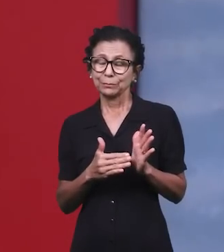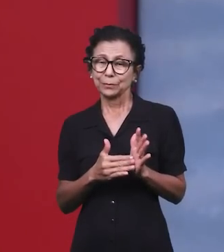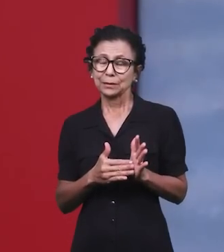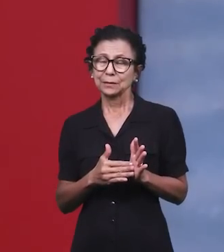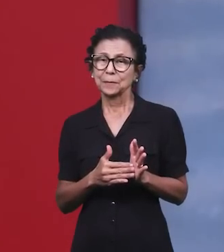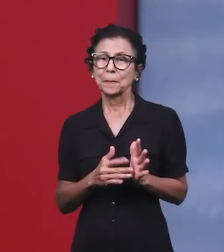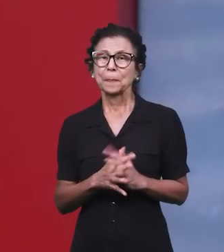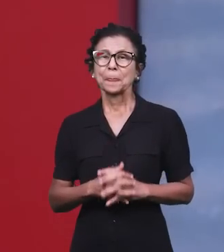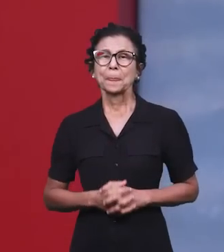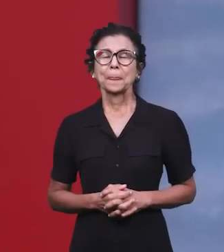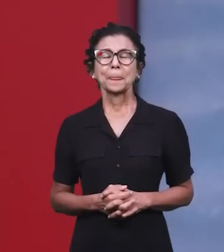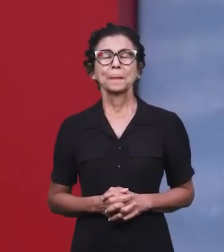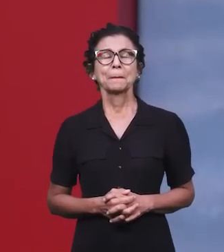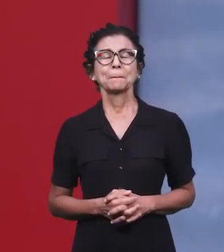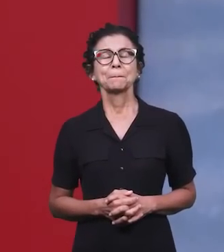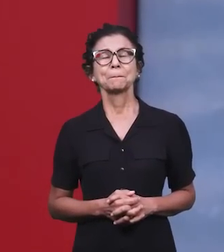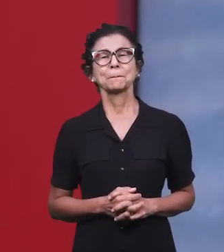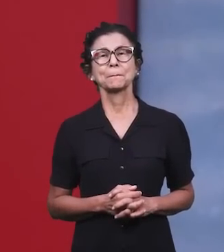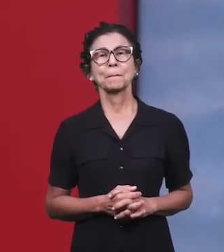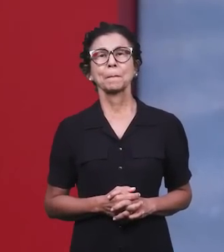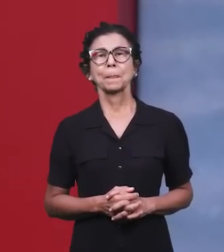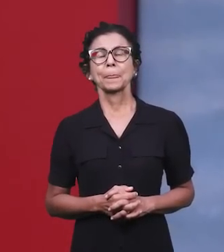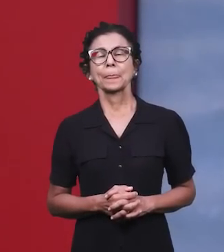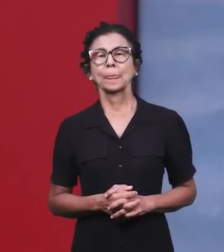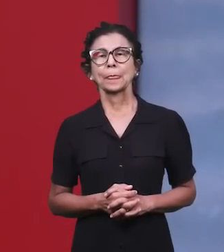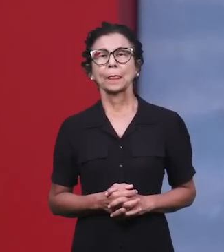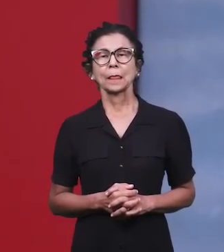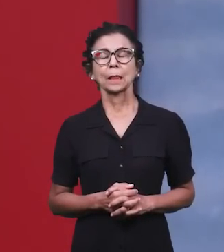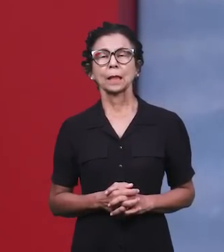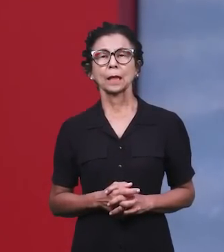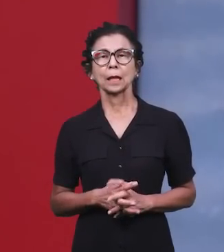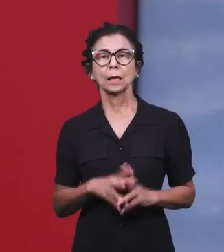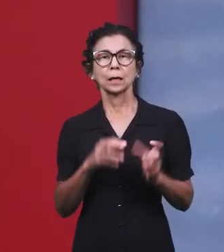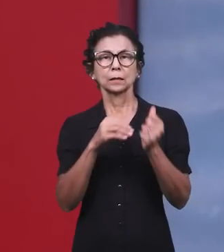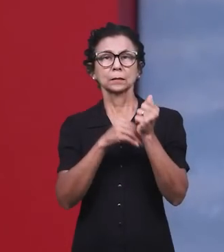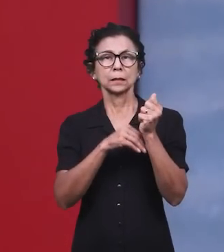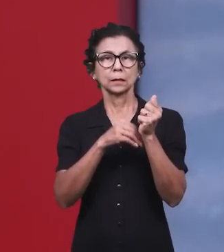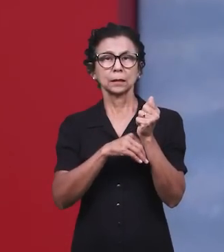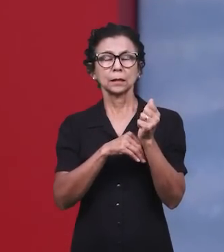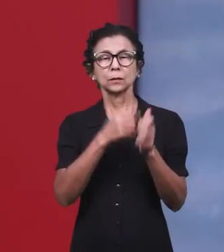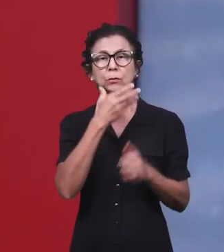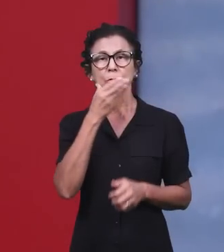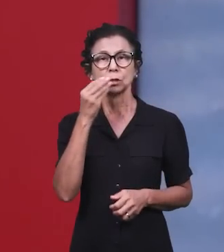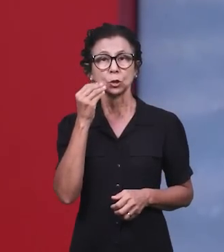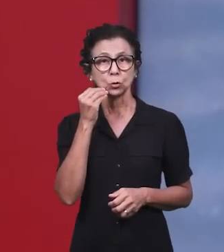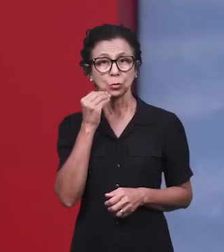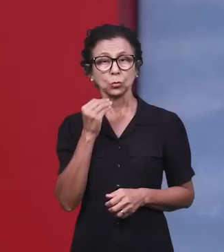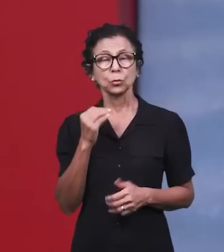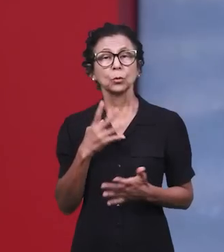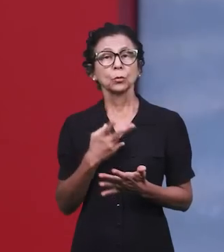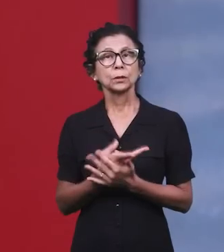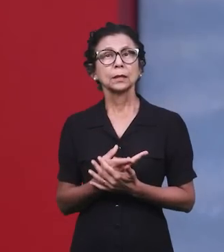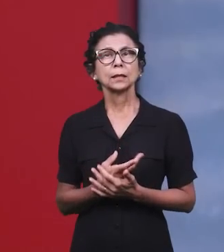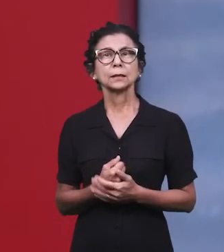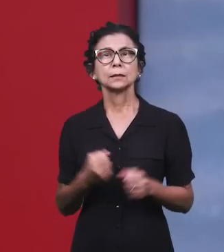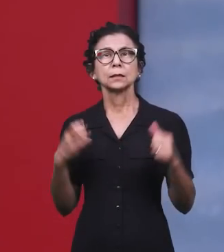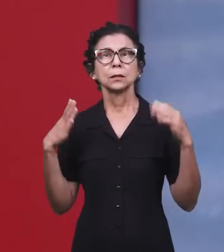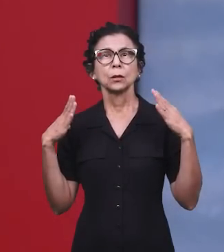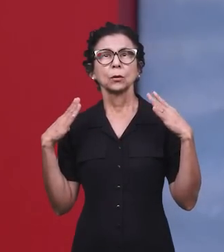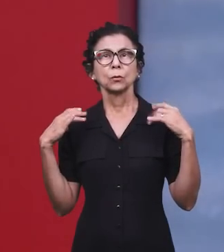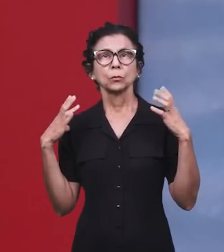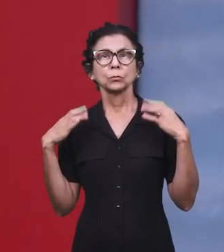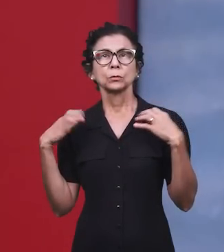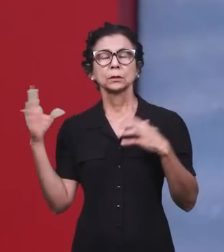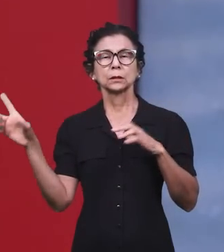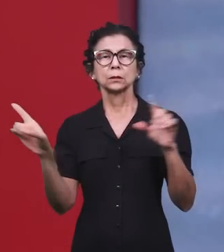um dos segredos do jejum é que durante o período de consagração, há uma operação de anjos. Você vai ver o jejum